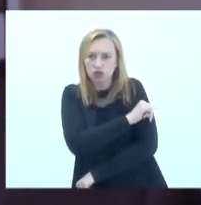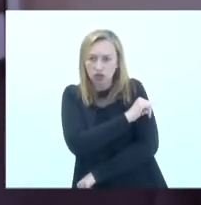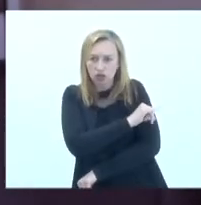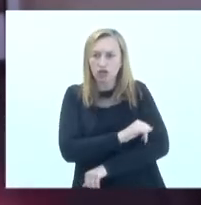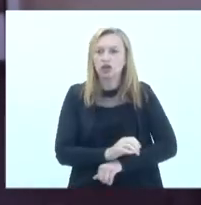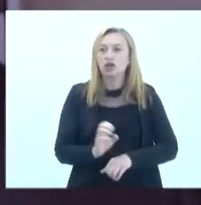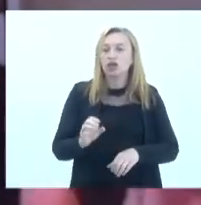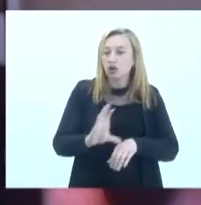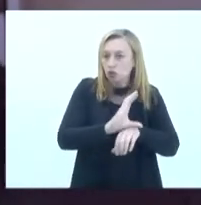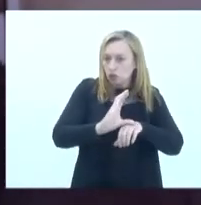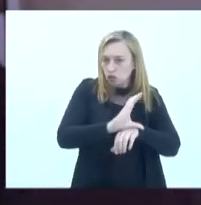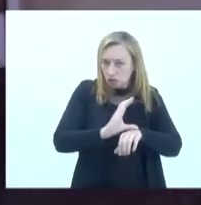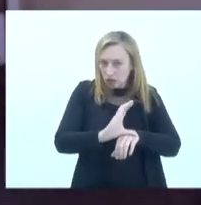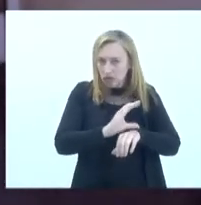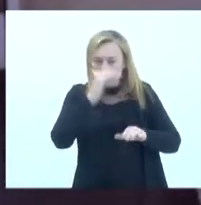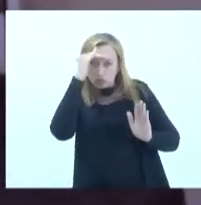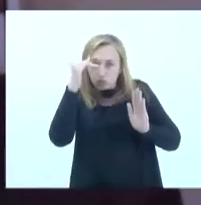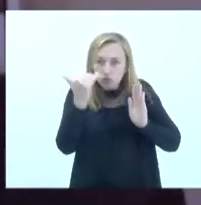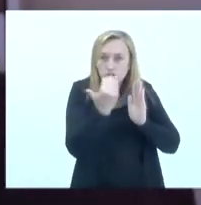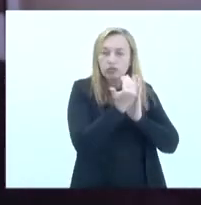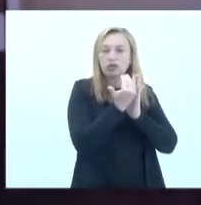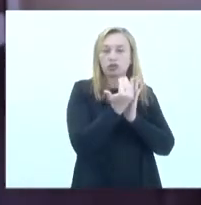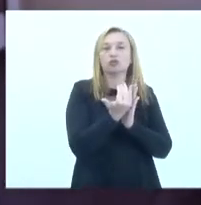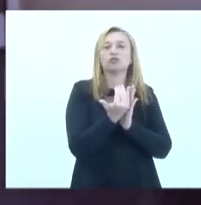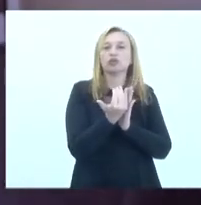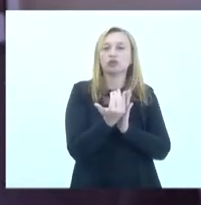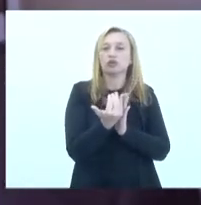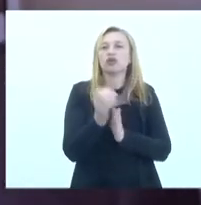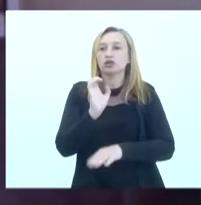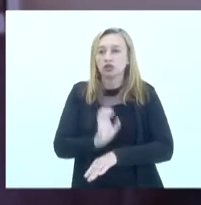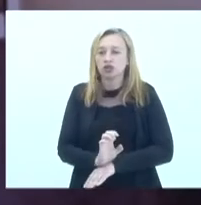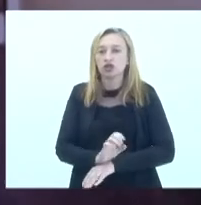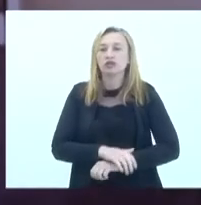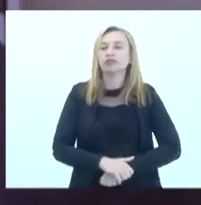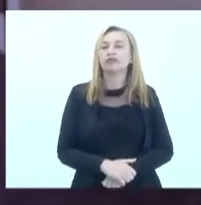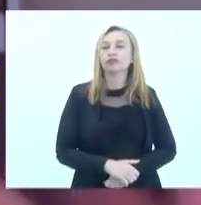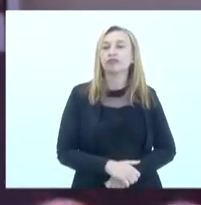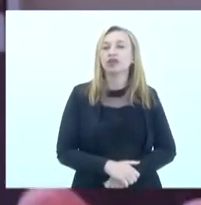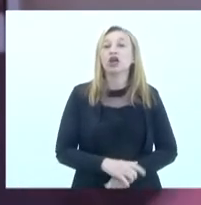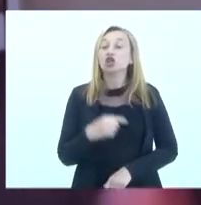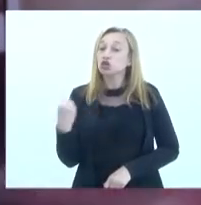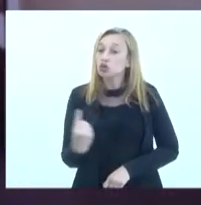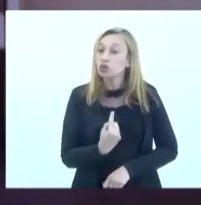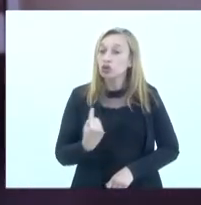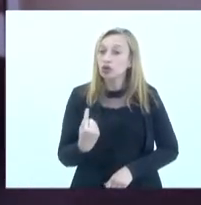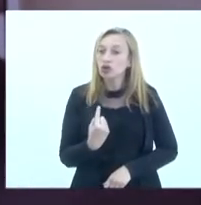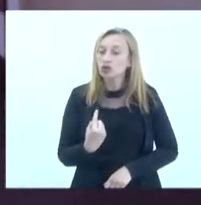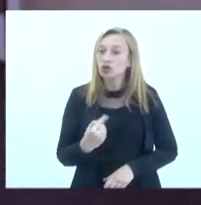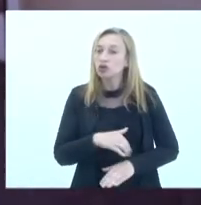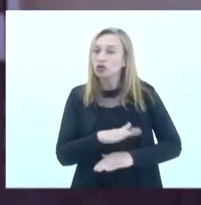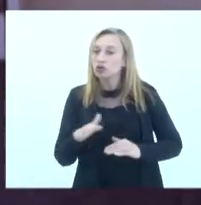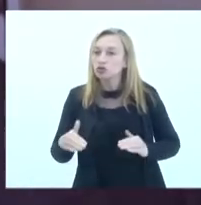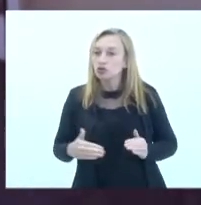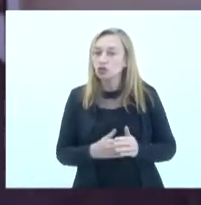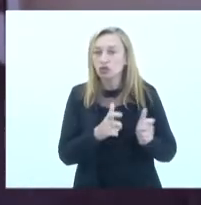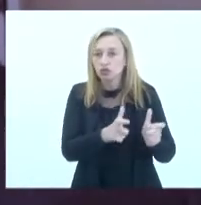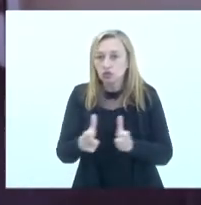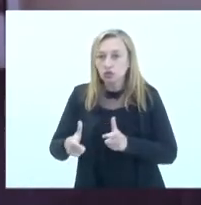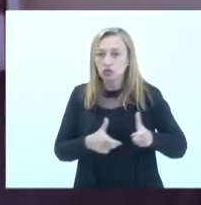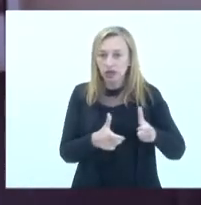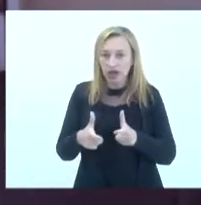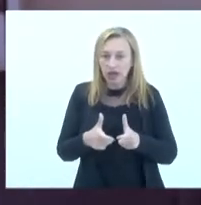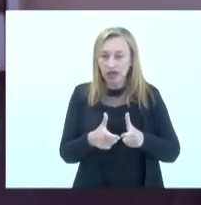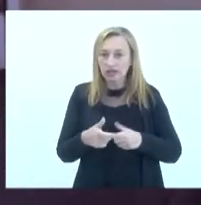da Constituição, as federais têm um compromisso com o seu estado da sede. Nós estamos em toda a antiga chamada mesorregiões, né, as